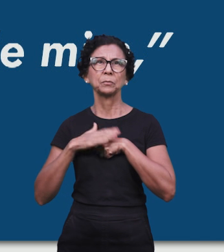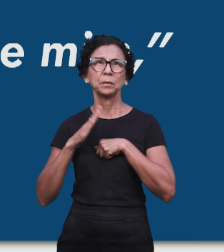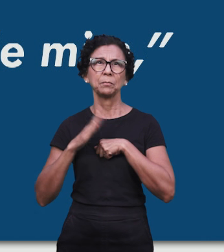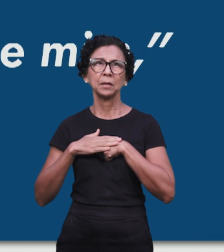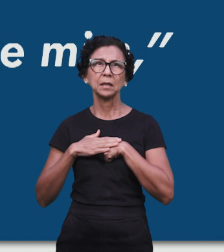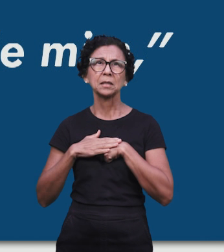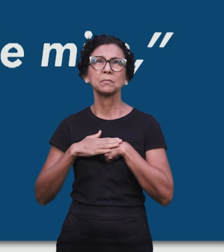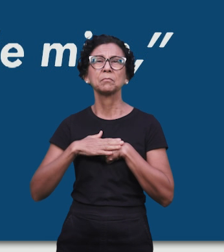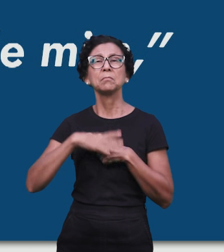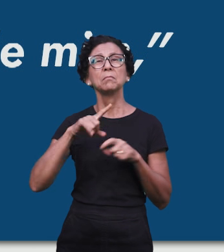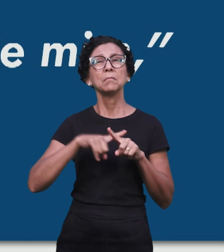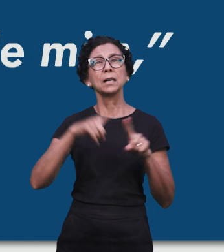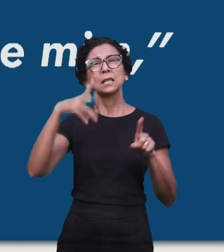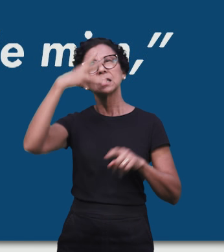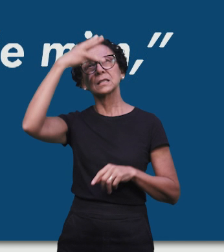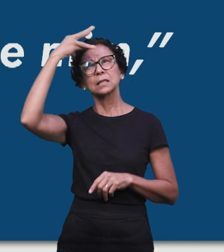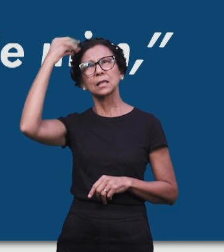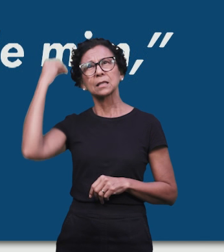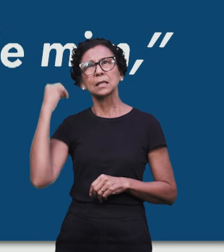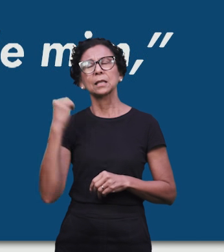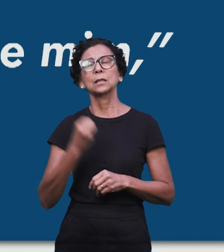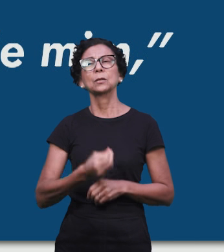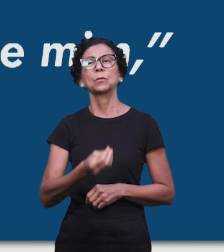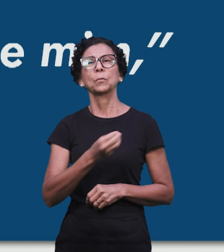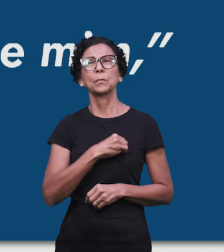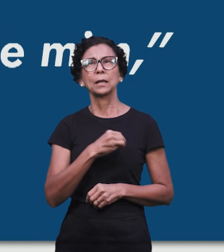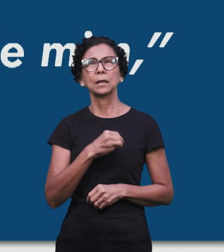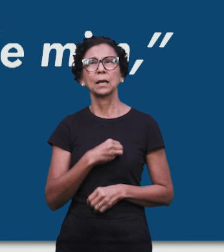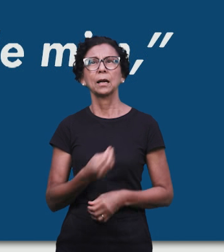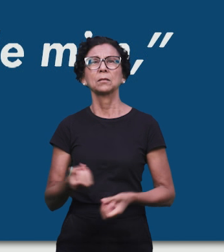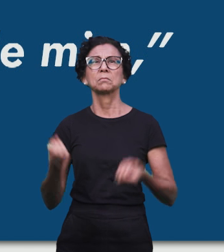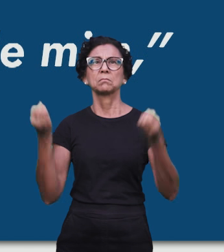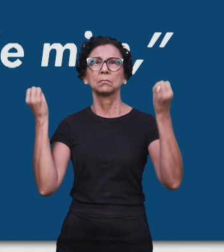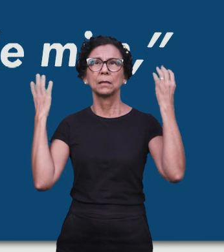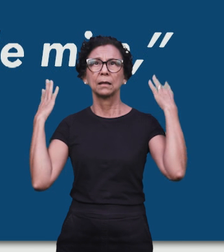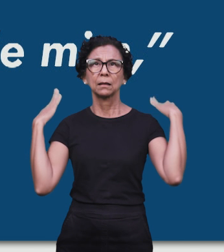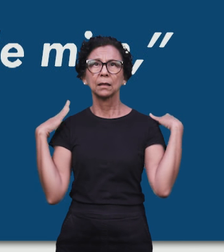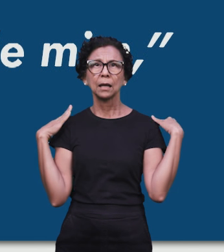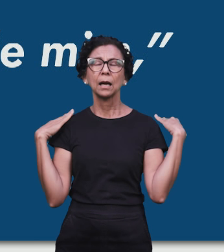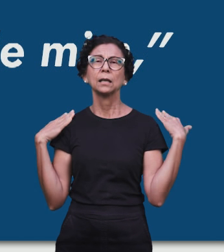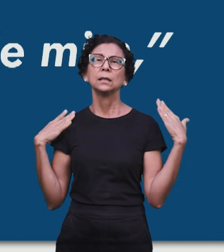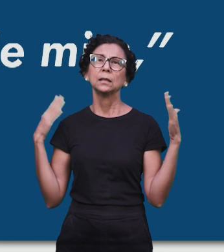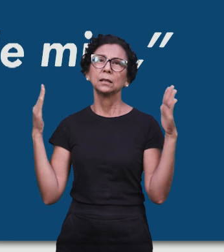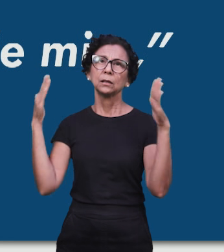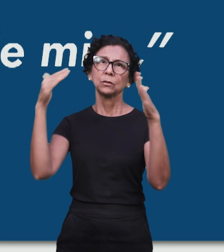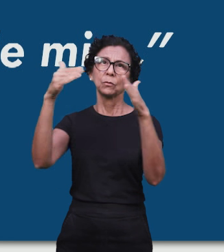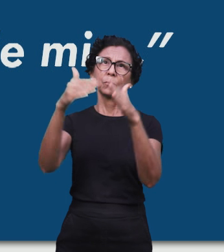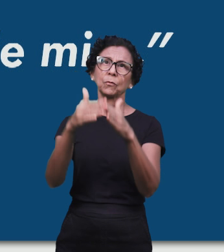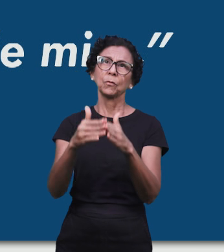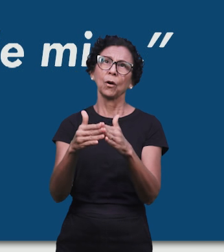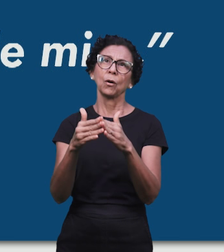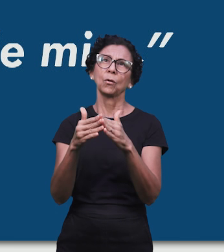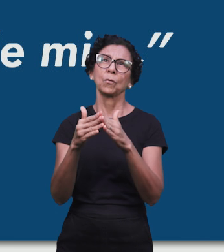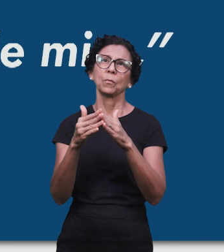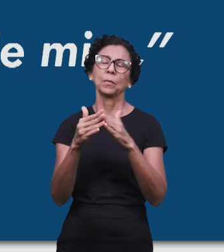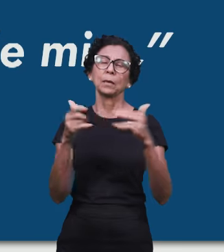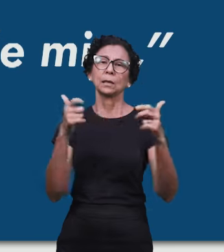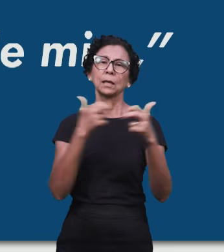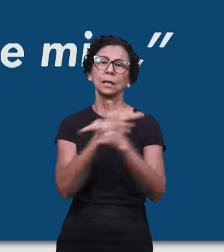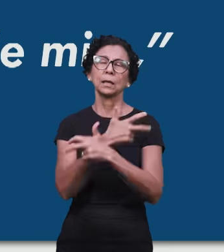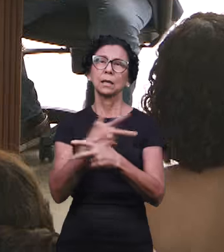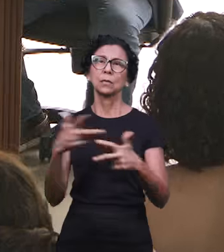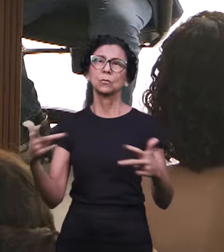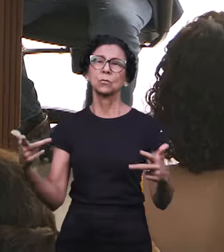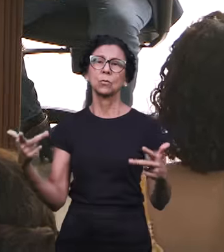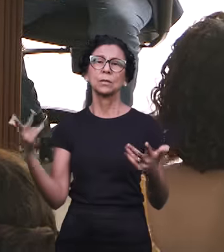esquecendo as coisas que atrás sigo, avançando para a questão diante de mim. Veja só, Paulo aqui, ele